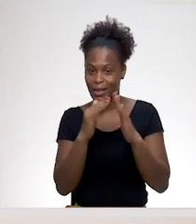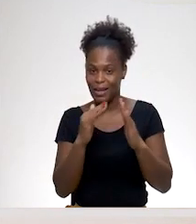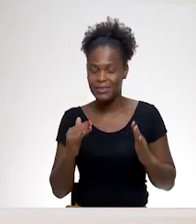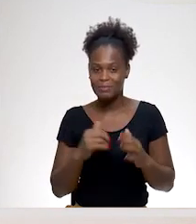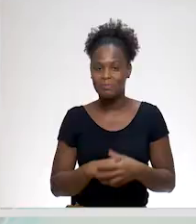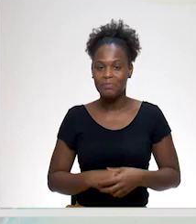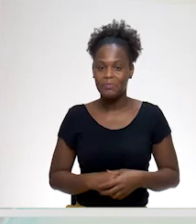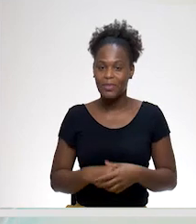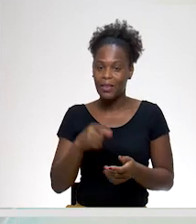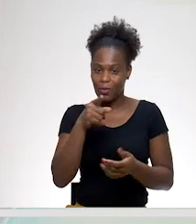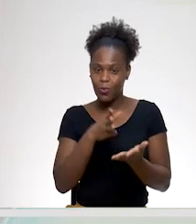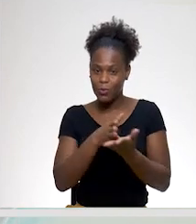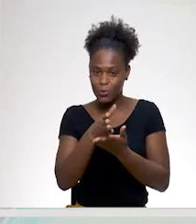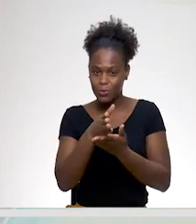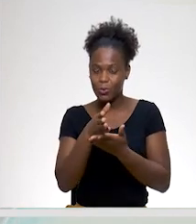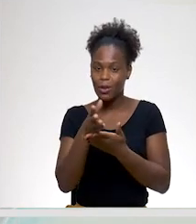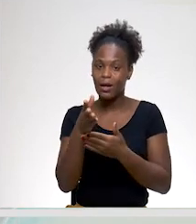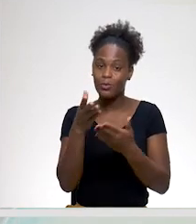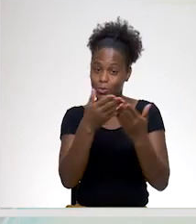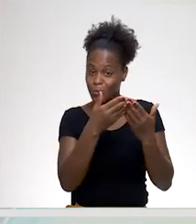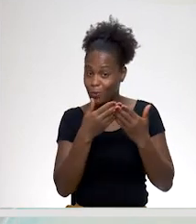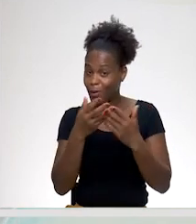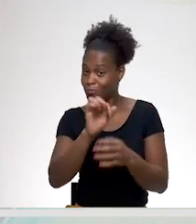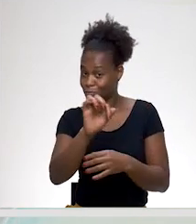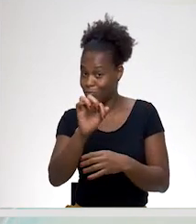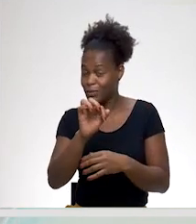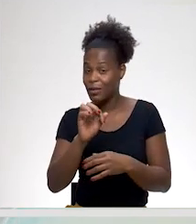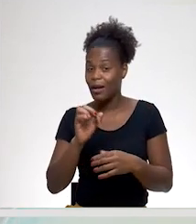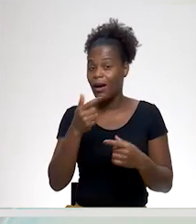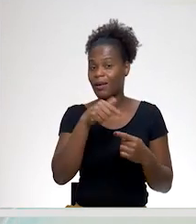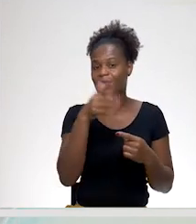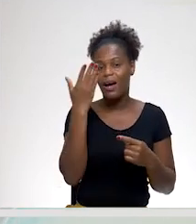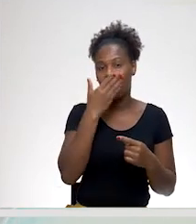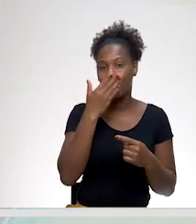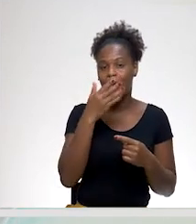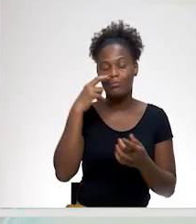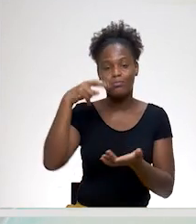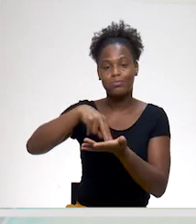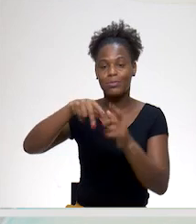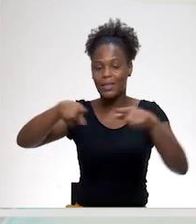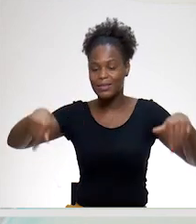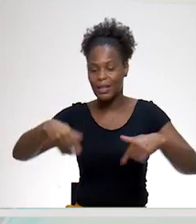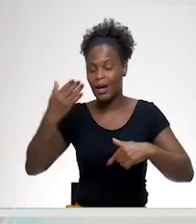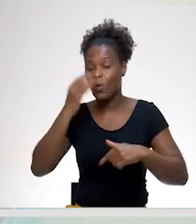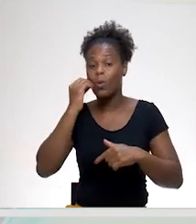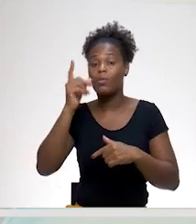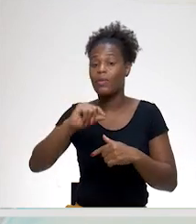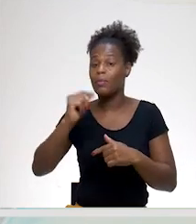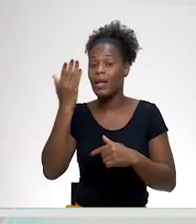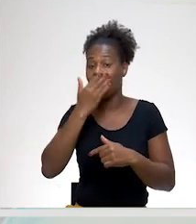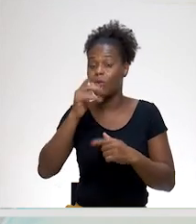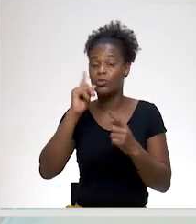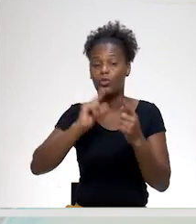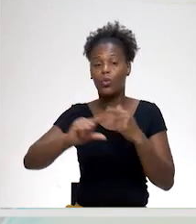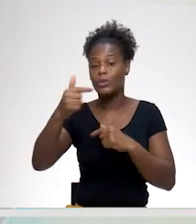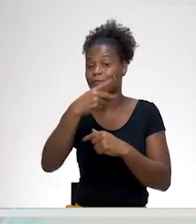em Casa. Continuem se dedicando aos estudos, tanto nas aulas presenciais como também nas aulas à